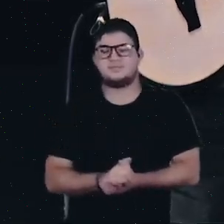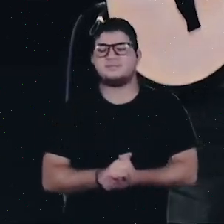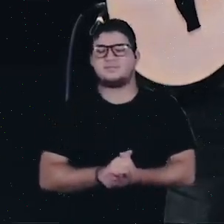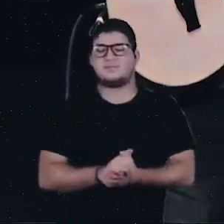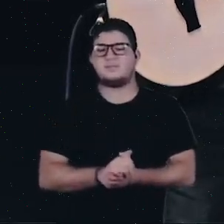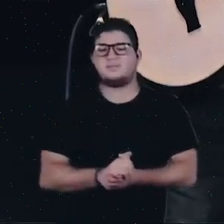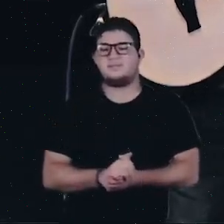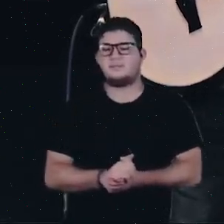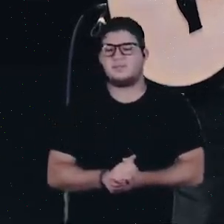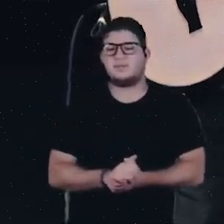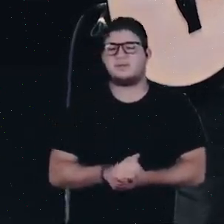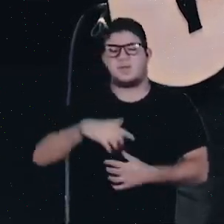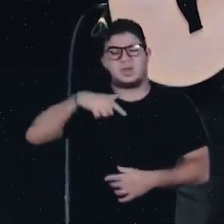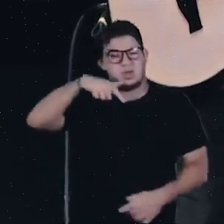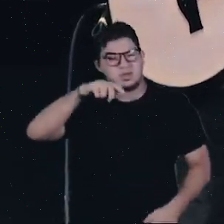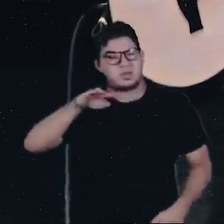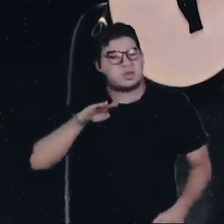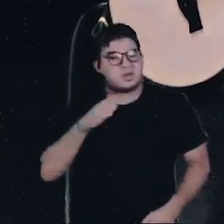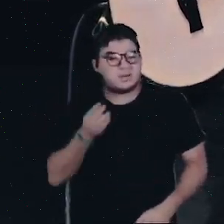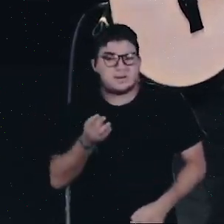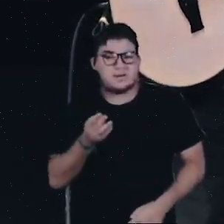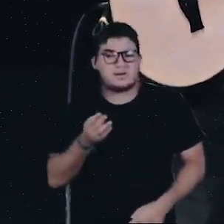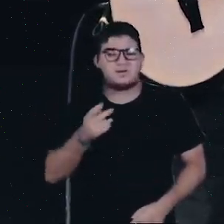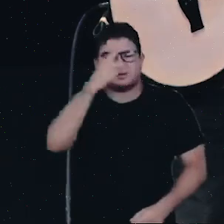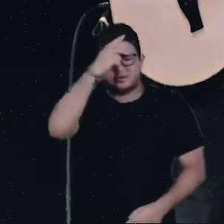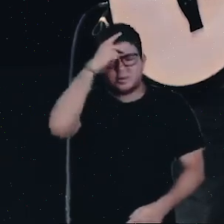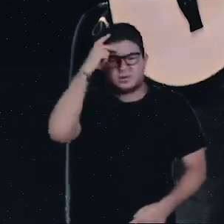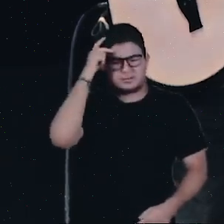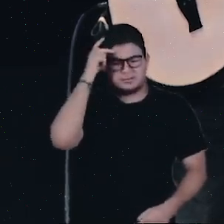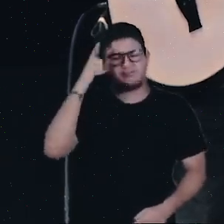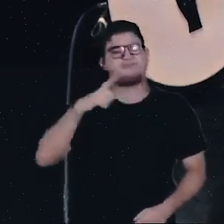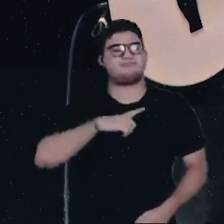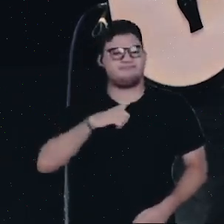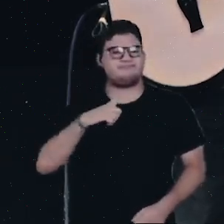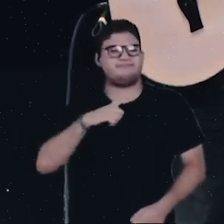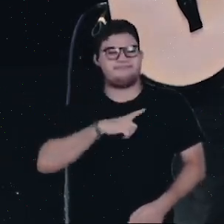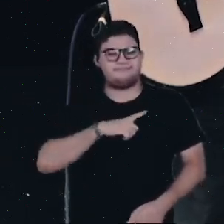e nesses 7 bilhões vai haver